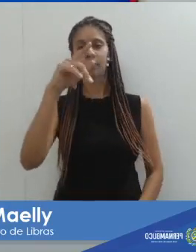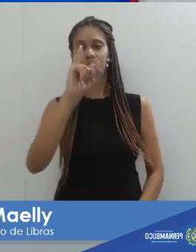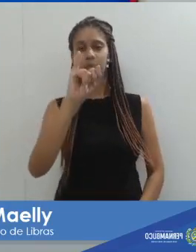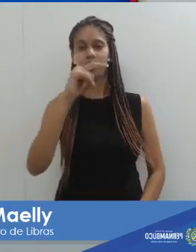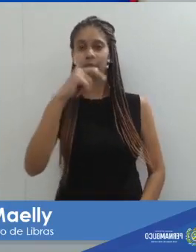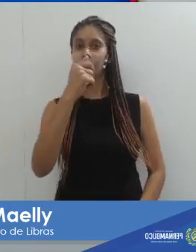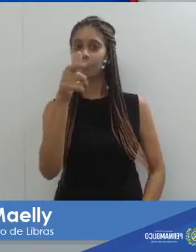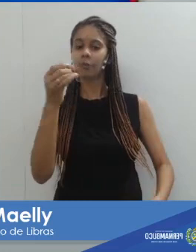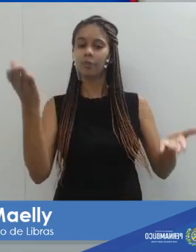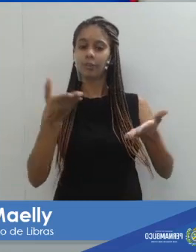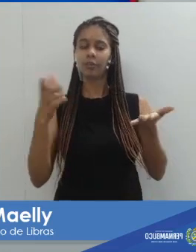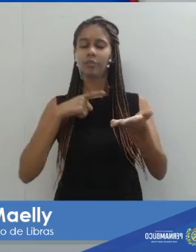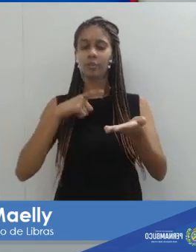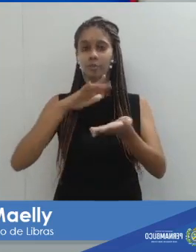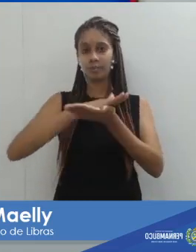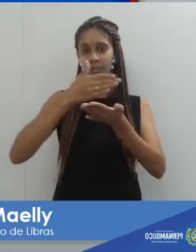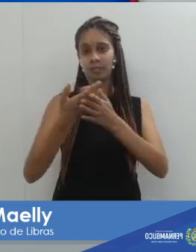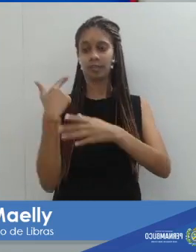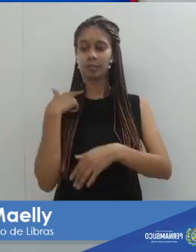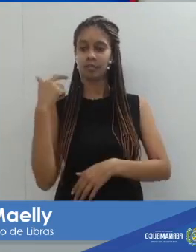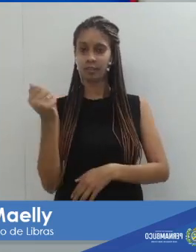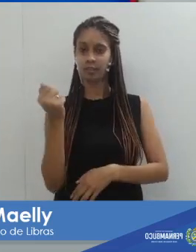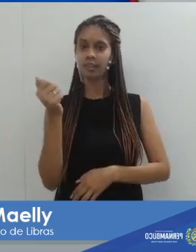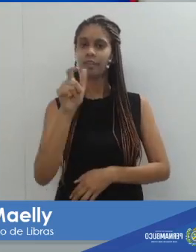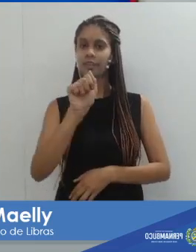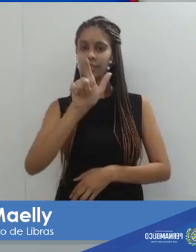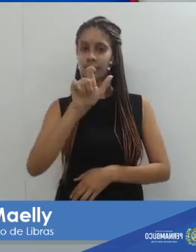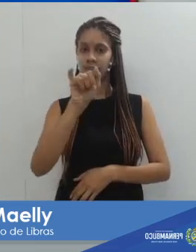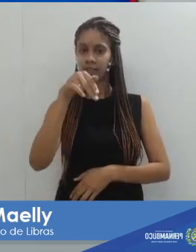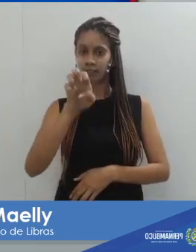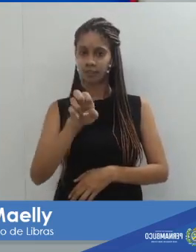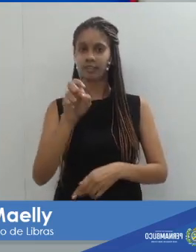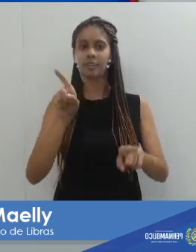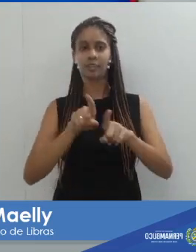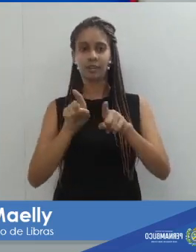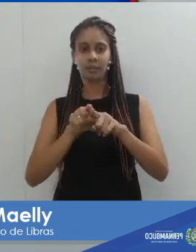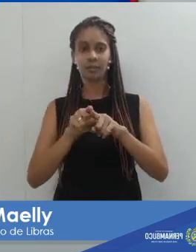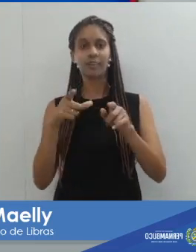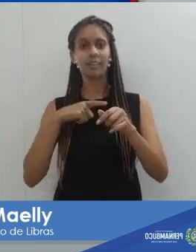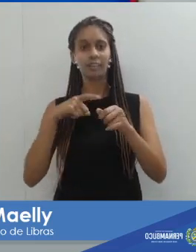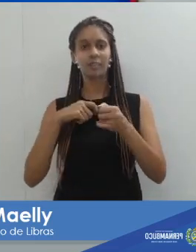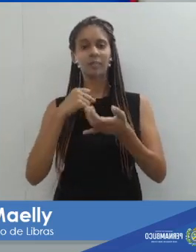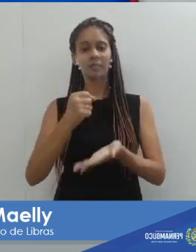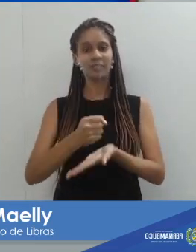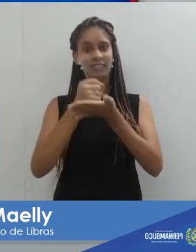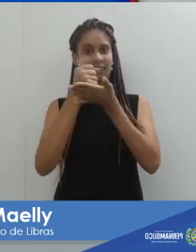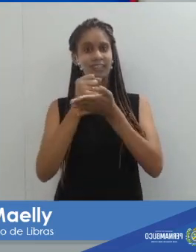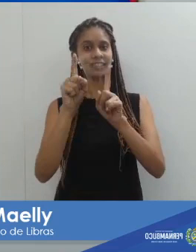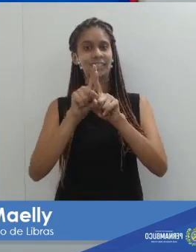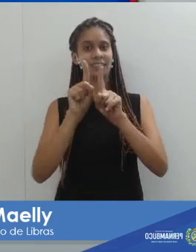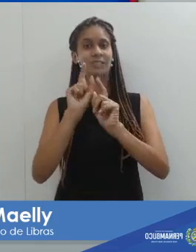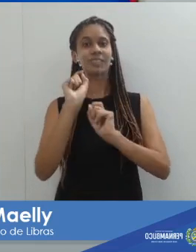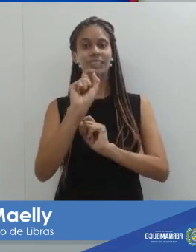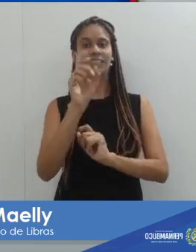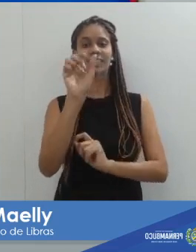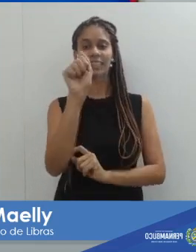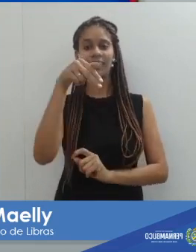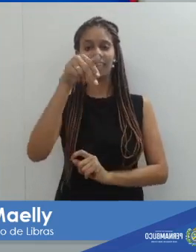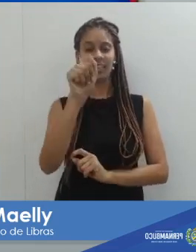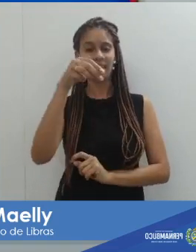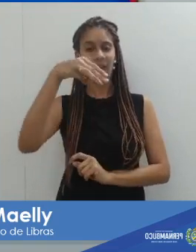comigo nós temos a Aline, nossa intérprete de Libras. No suíte nós temos a nossa querida Ana Macari.